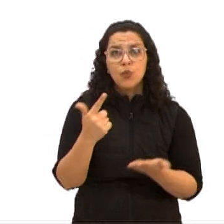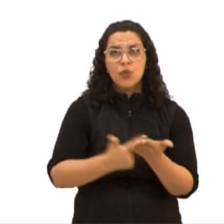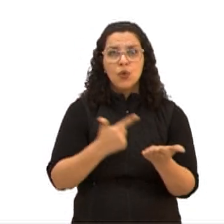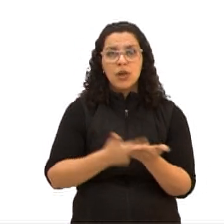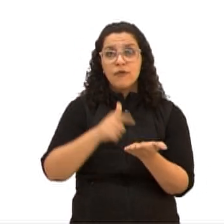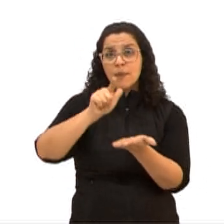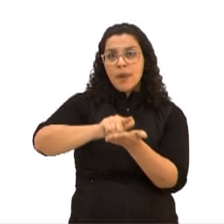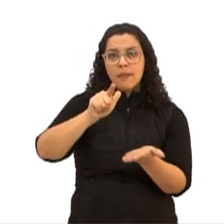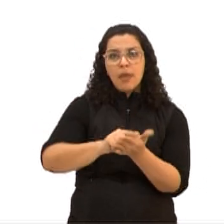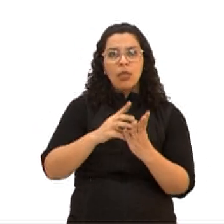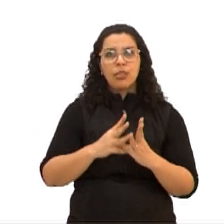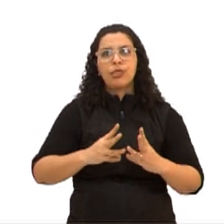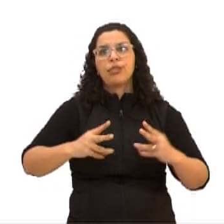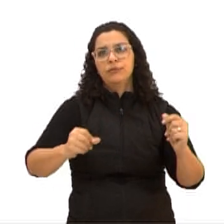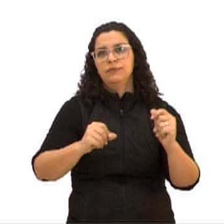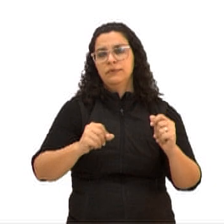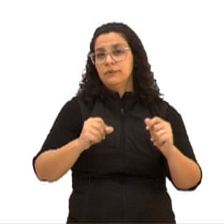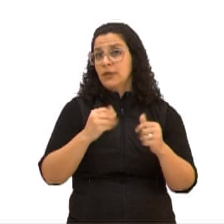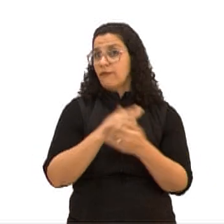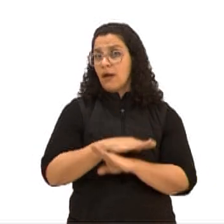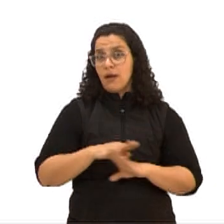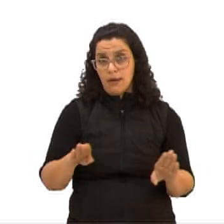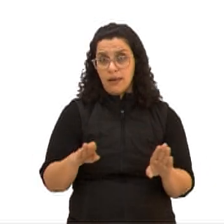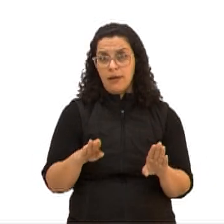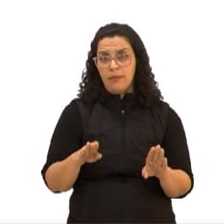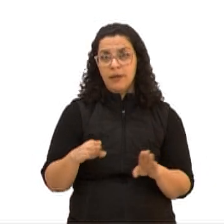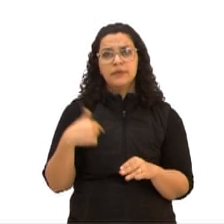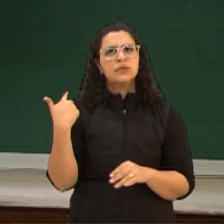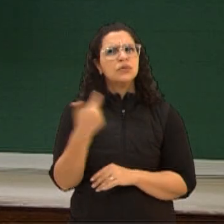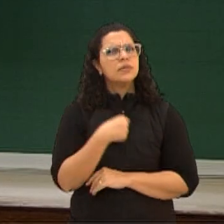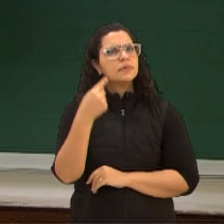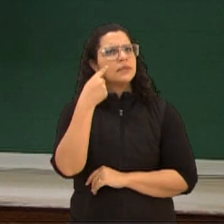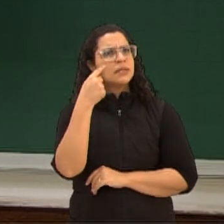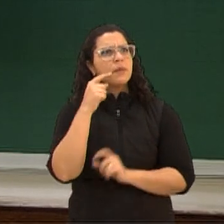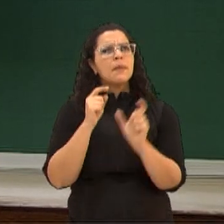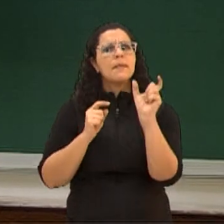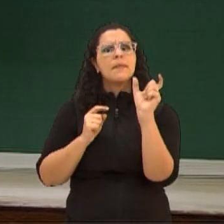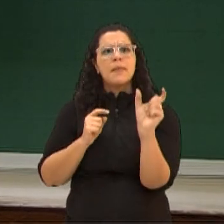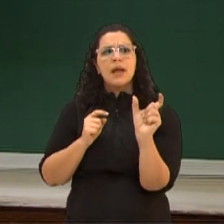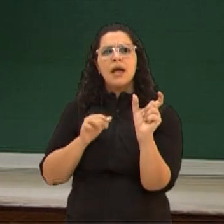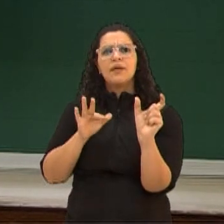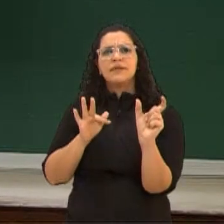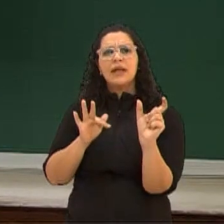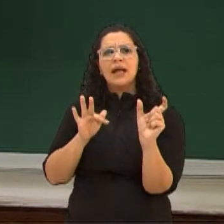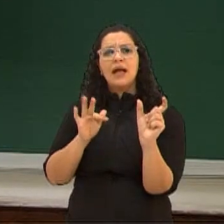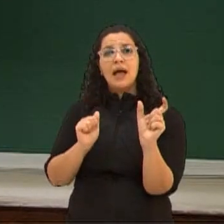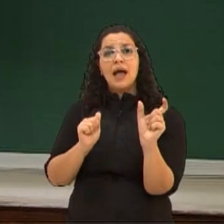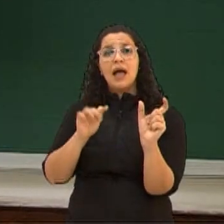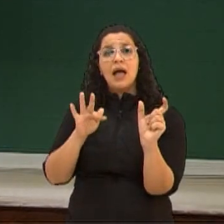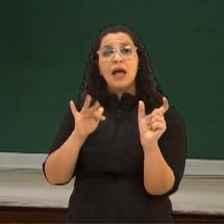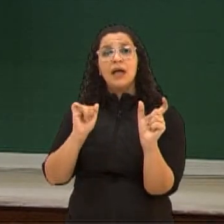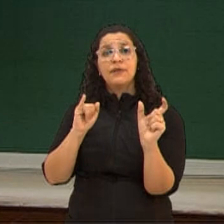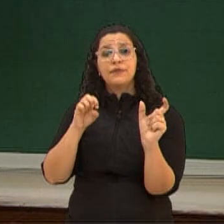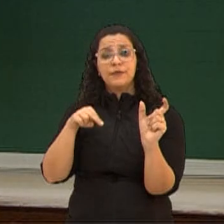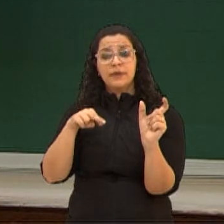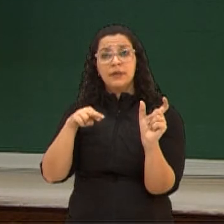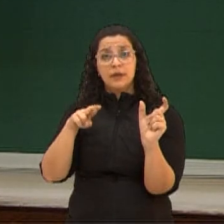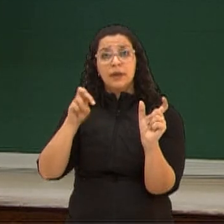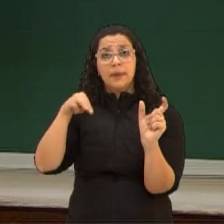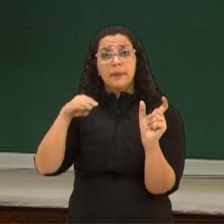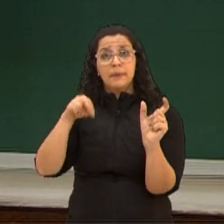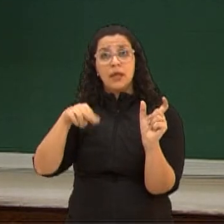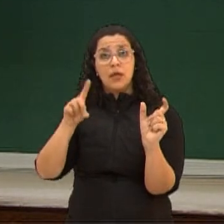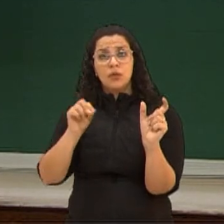realidade predestinada à extinção. Nós vamos pensar ali nessa palavra que está em destaque, o afirmando. Na